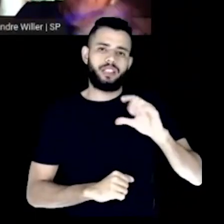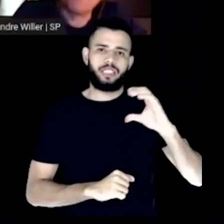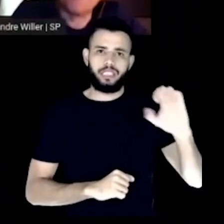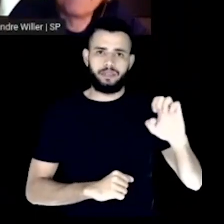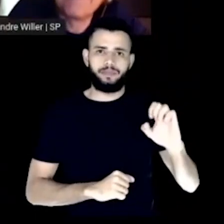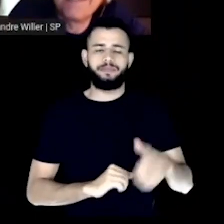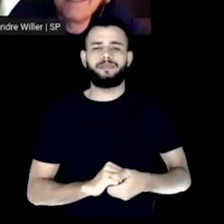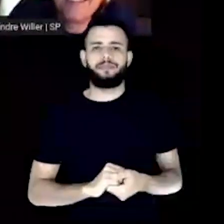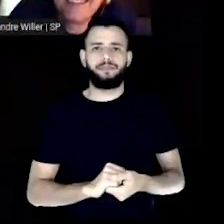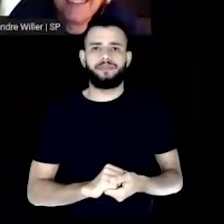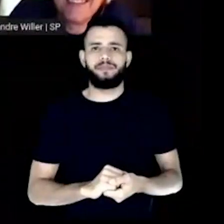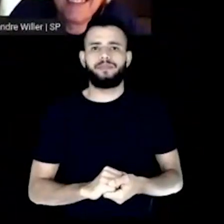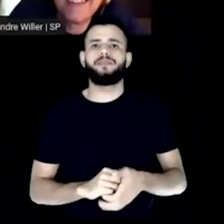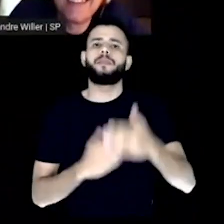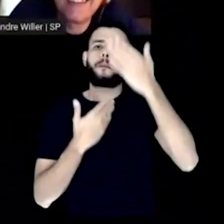Wallace, por favor.